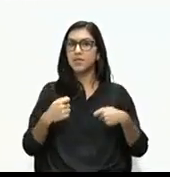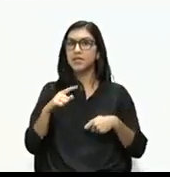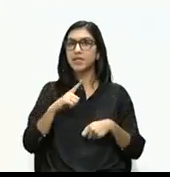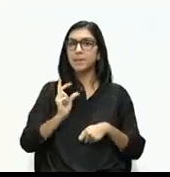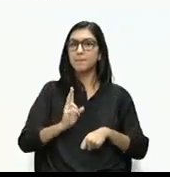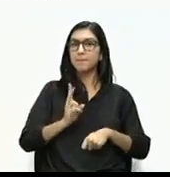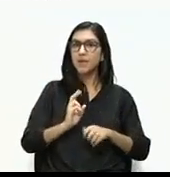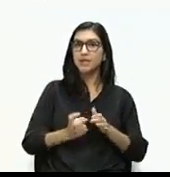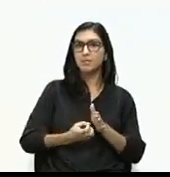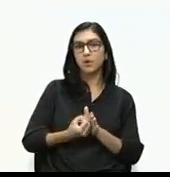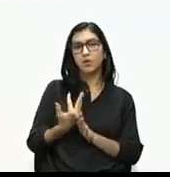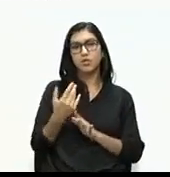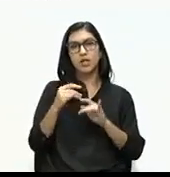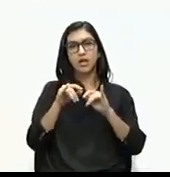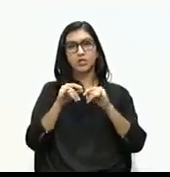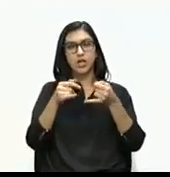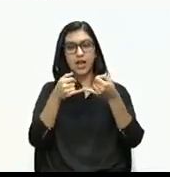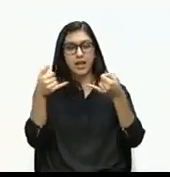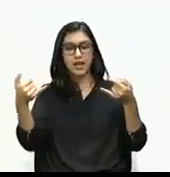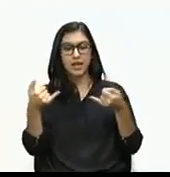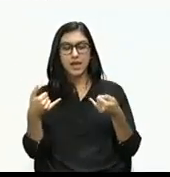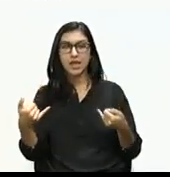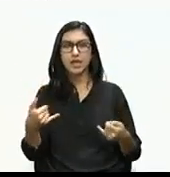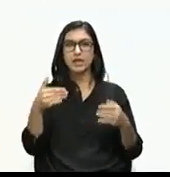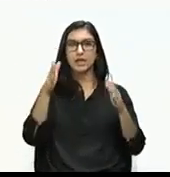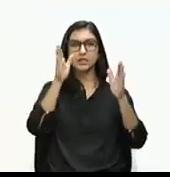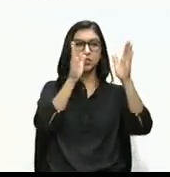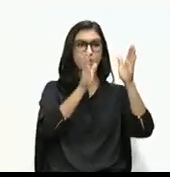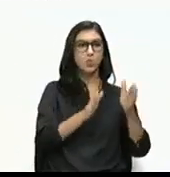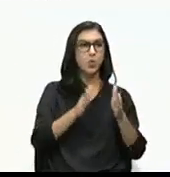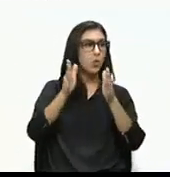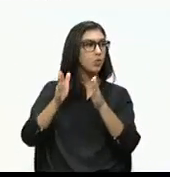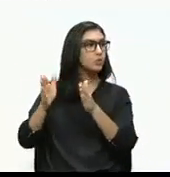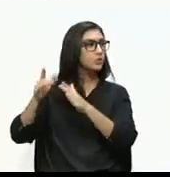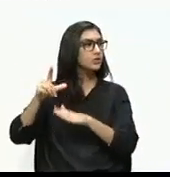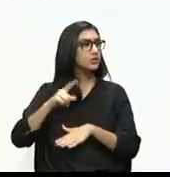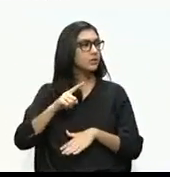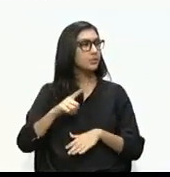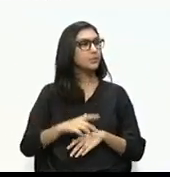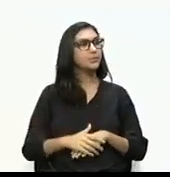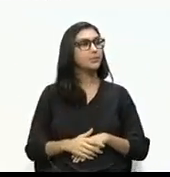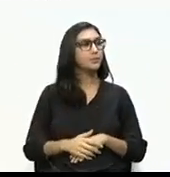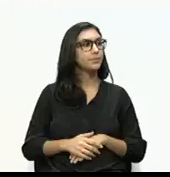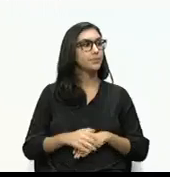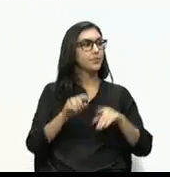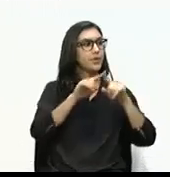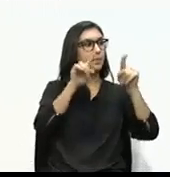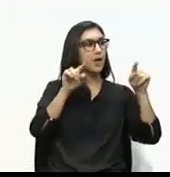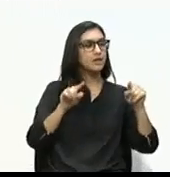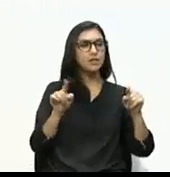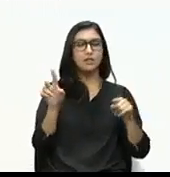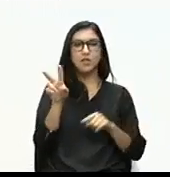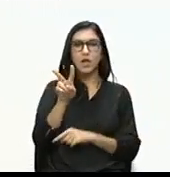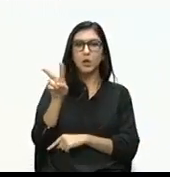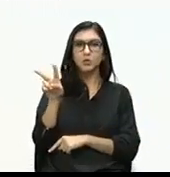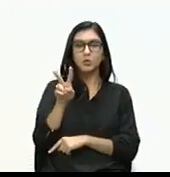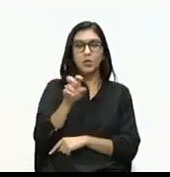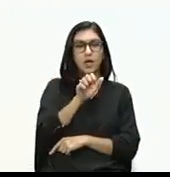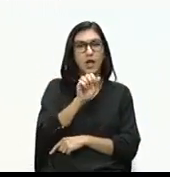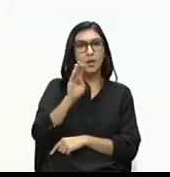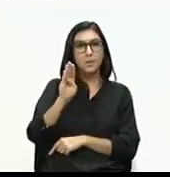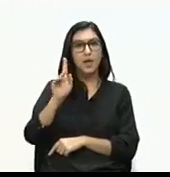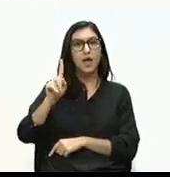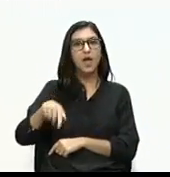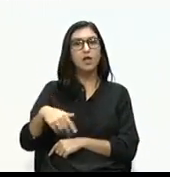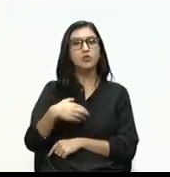mesma quantidade de linhas e de colunas. E se nós observarmos aqui, ó, nós temos as matrizes, ambas as matrizes, A e B,